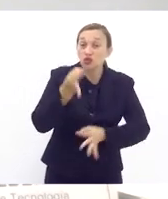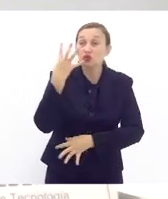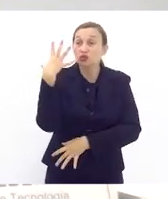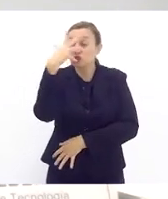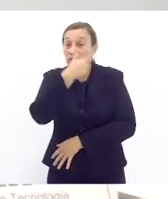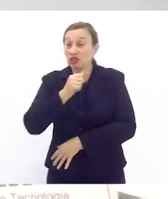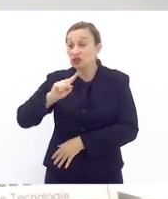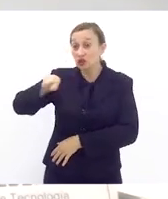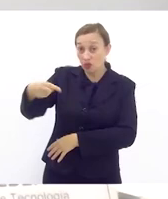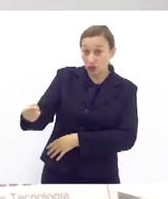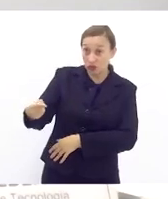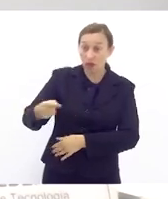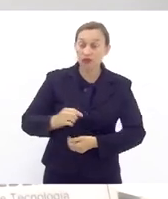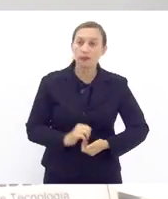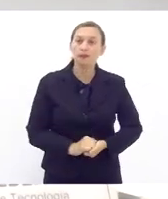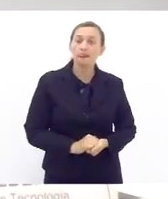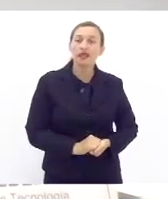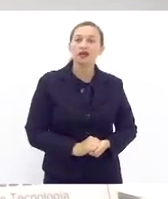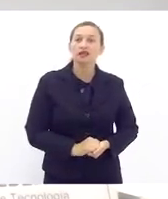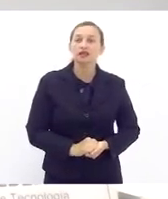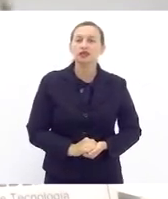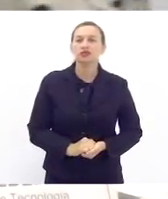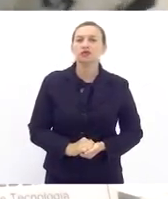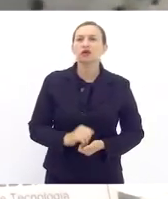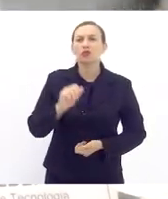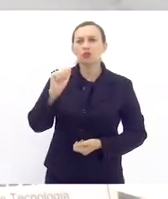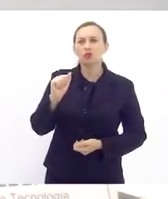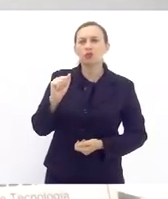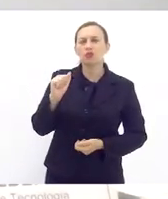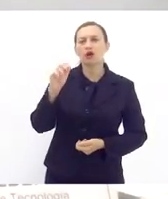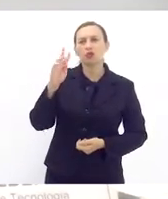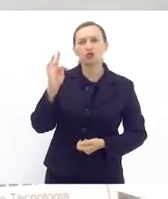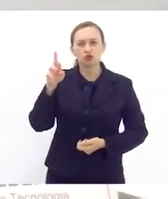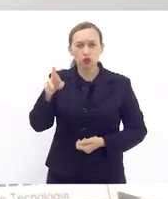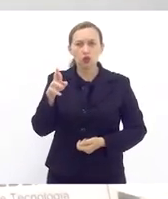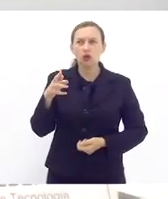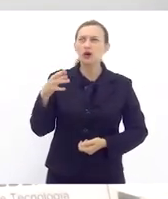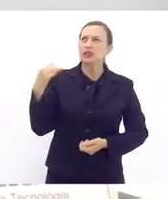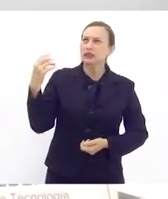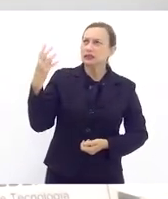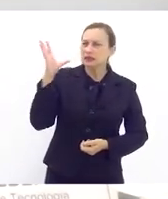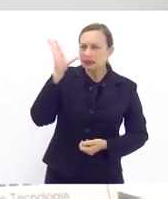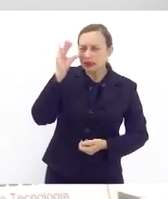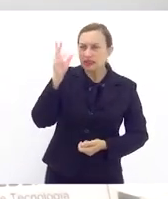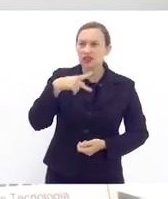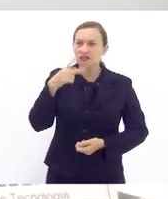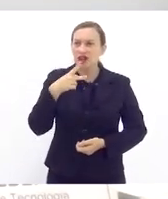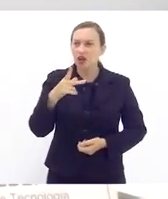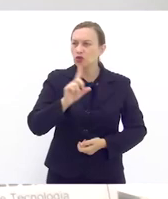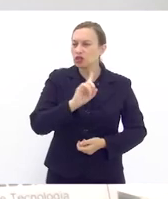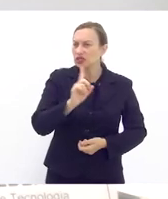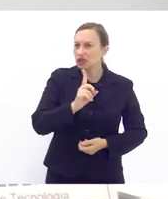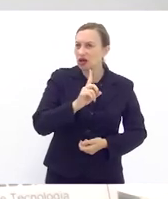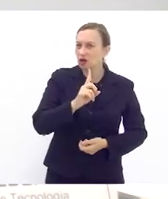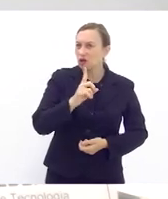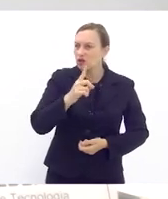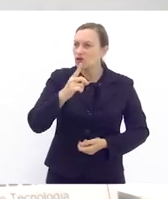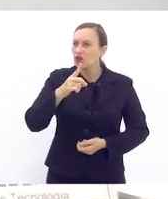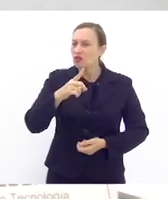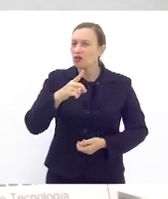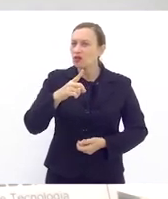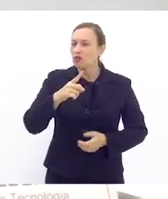e etc e aí um autor muito interessantemente ele disse o seguinte o que não leva a sabedoria